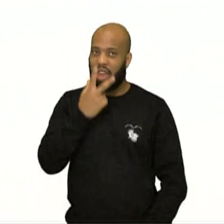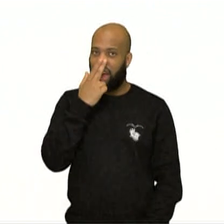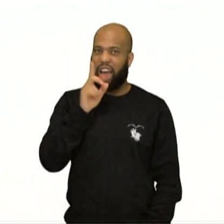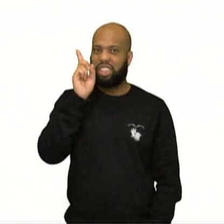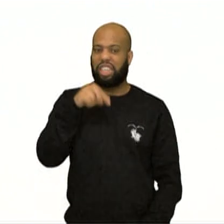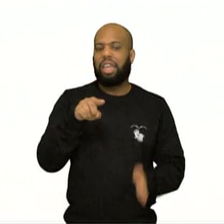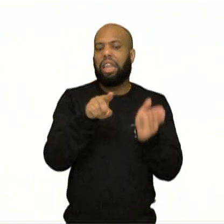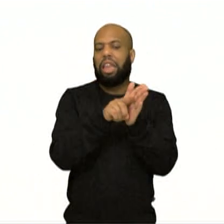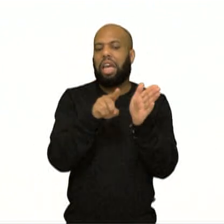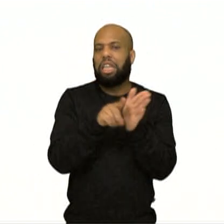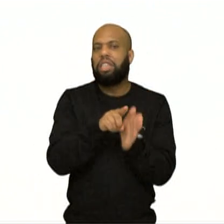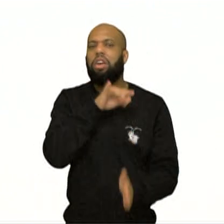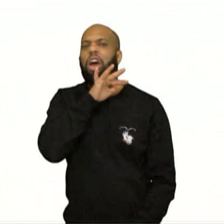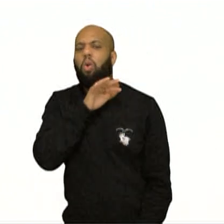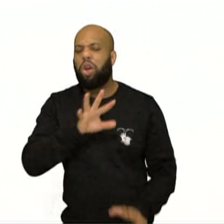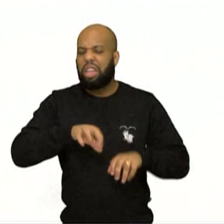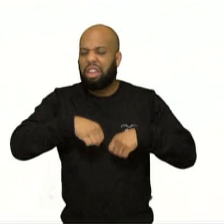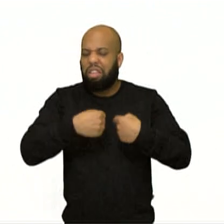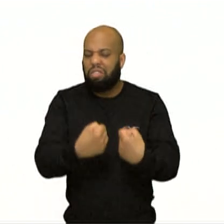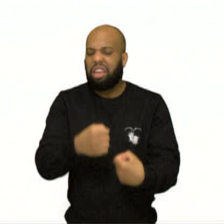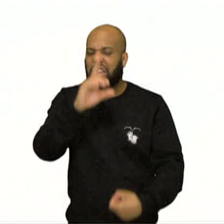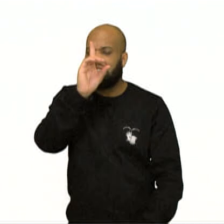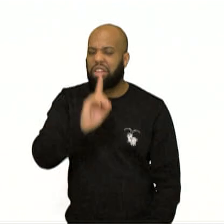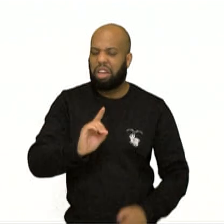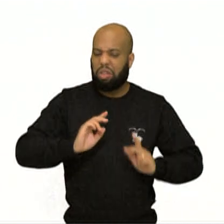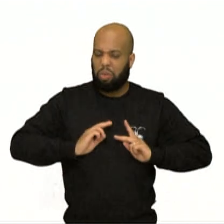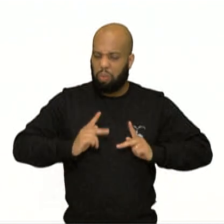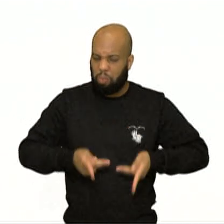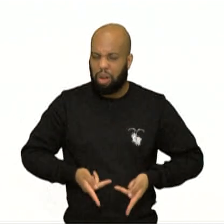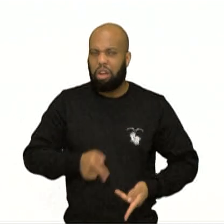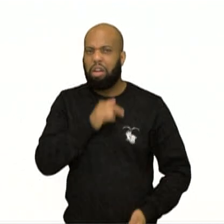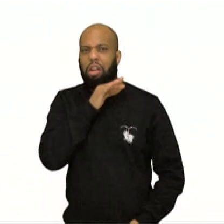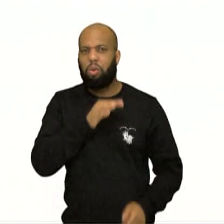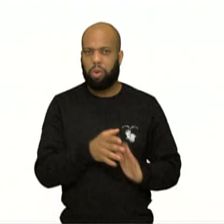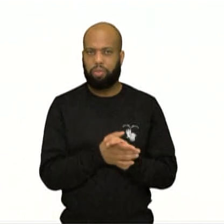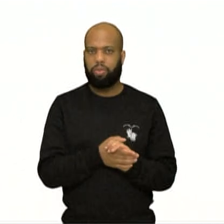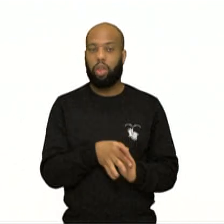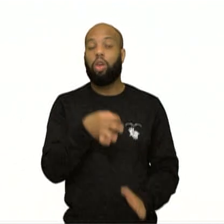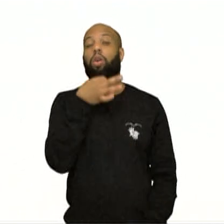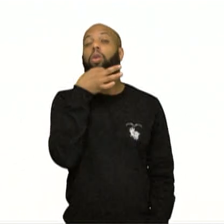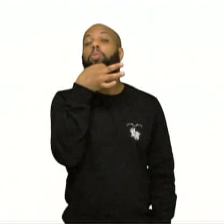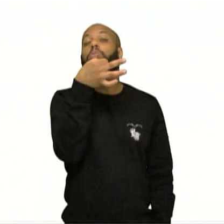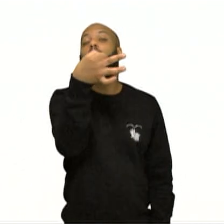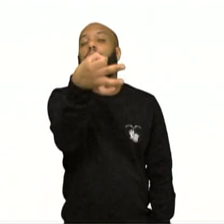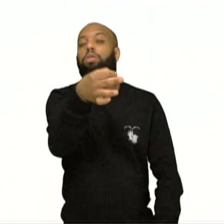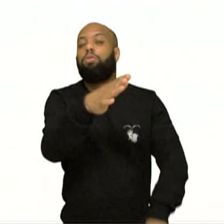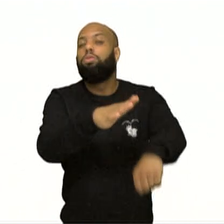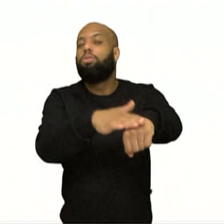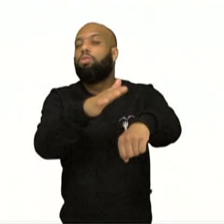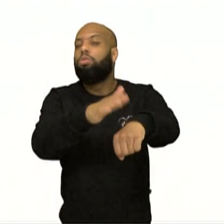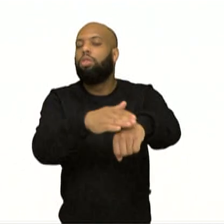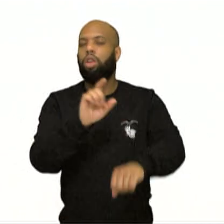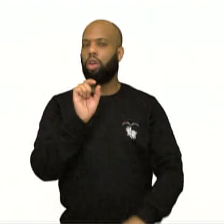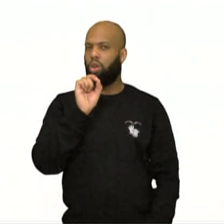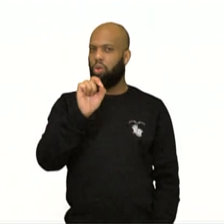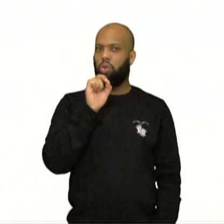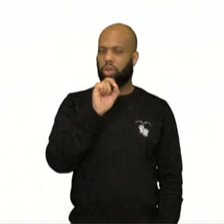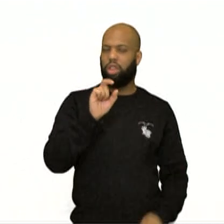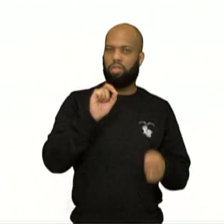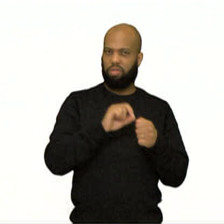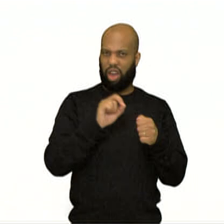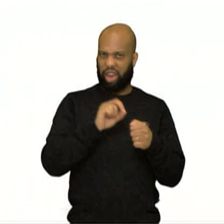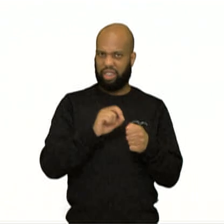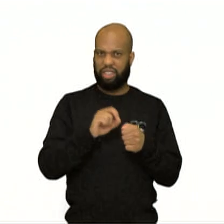algo ruim. Defender direito humano é ruim. Na sua opinião, é a sua aí, tá? O que leva parte